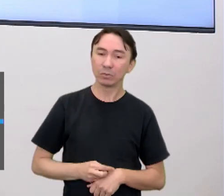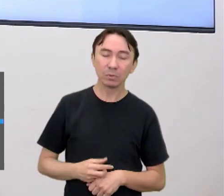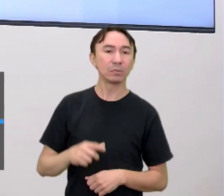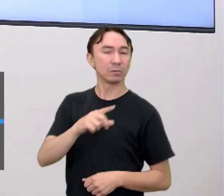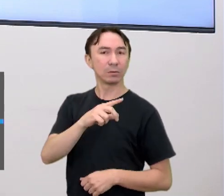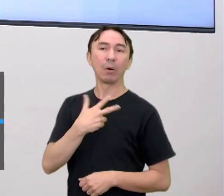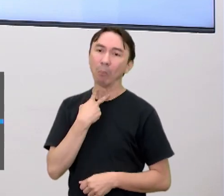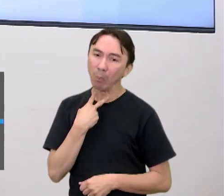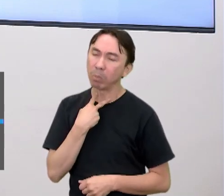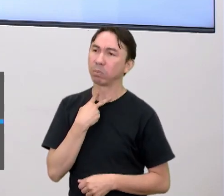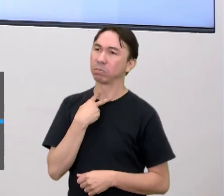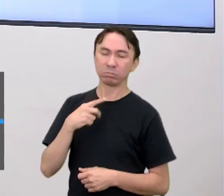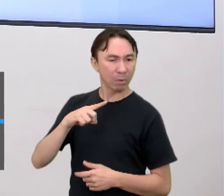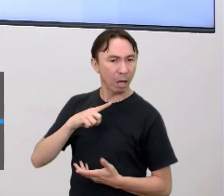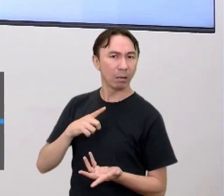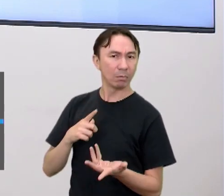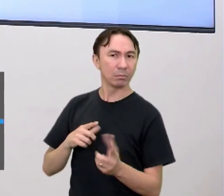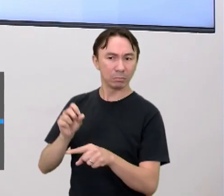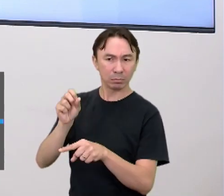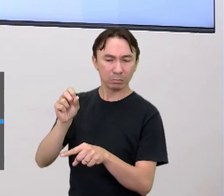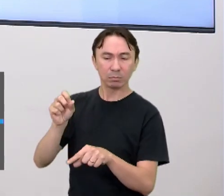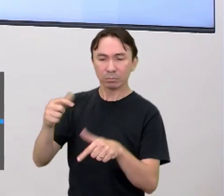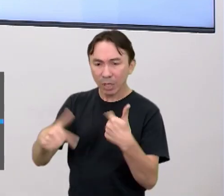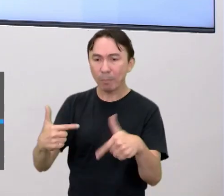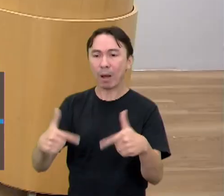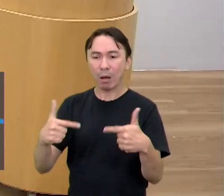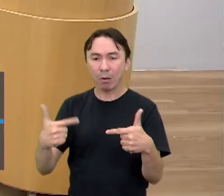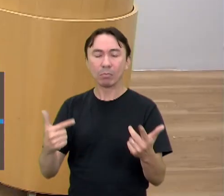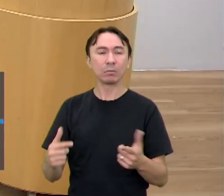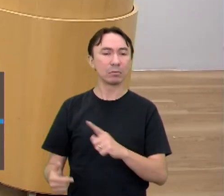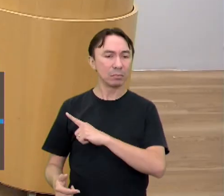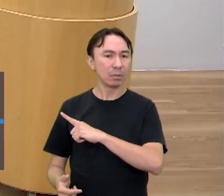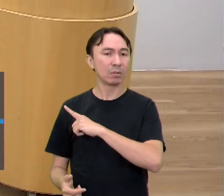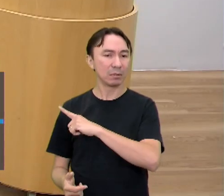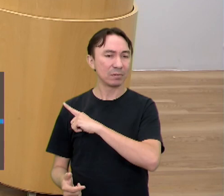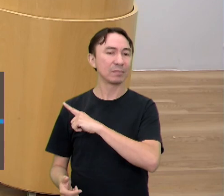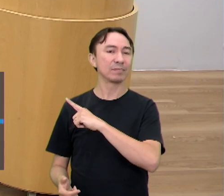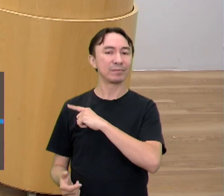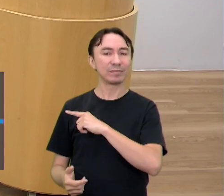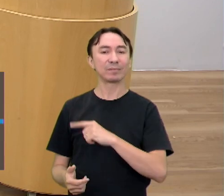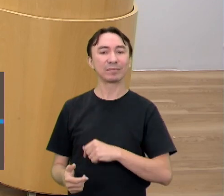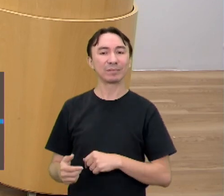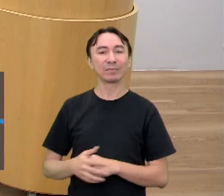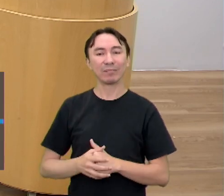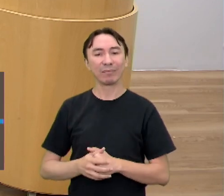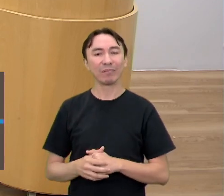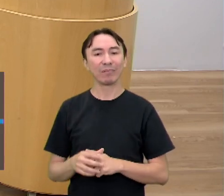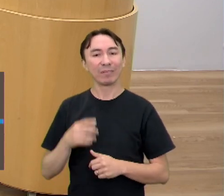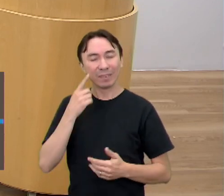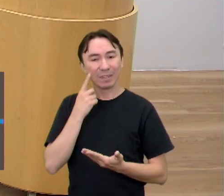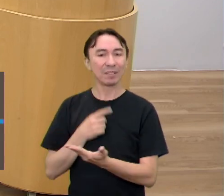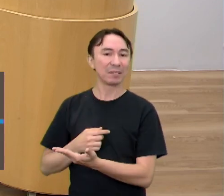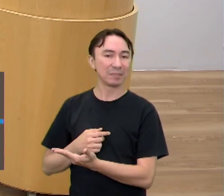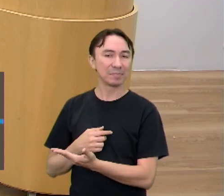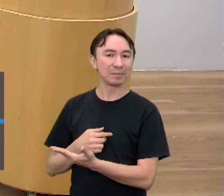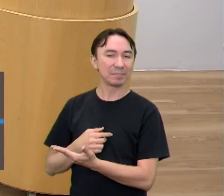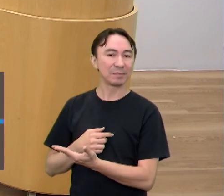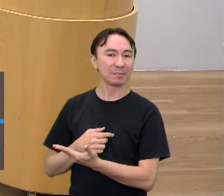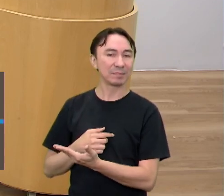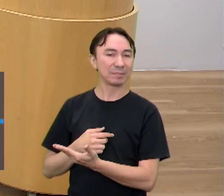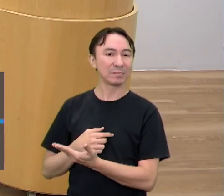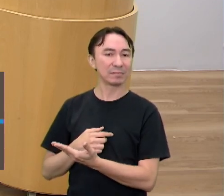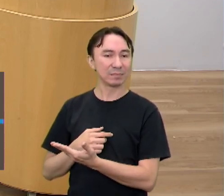algo, um trabalho, vamos dizer assim, né? Com restrições, né? Para já montar o seu sustento, né? Então